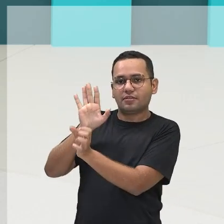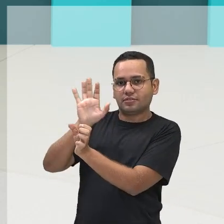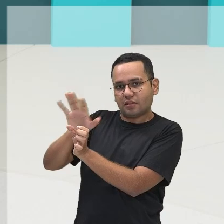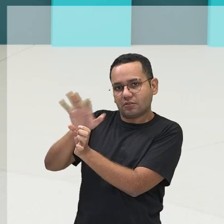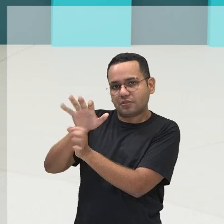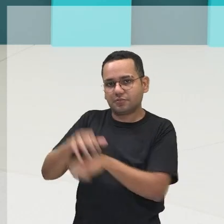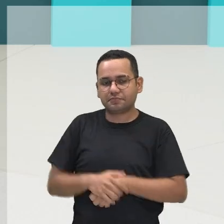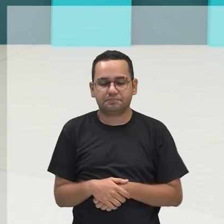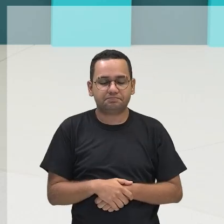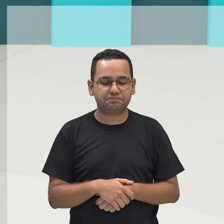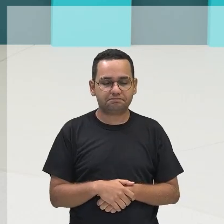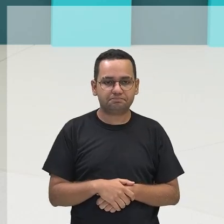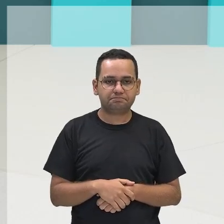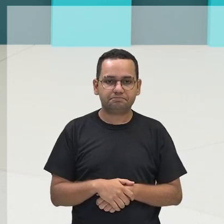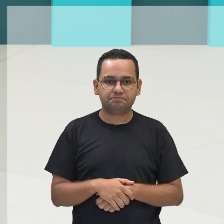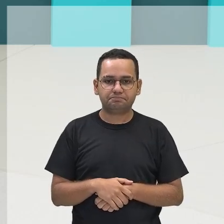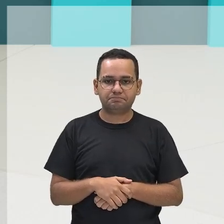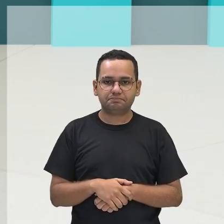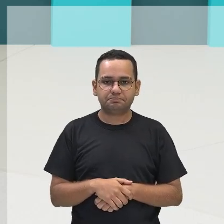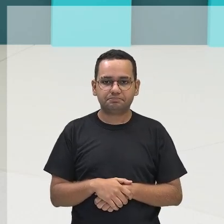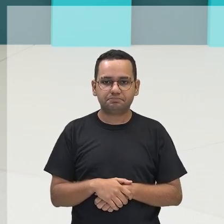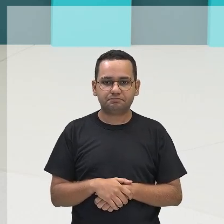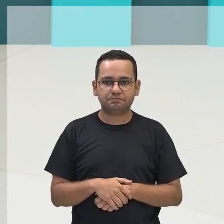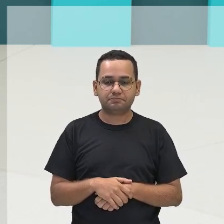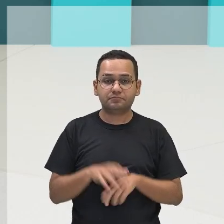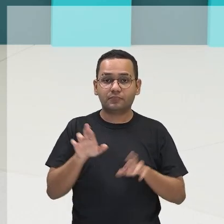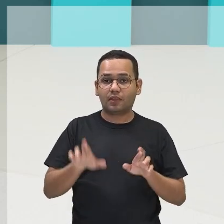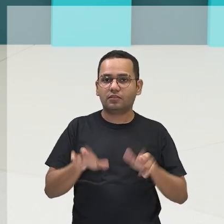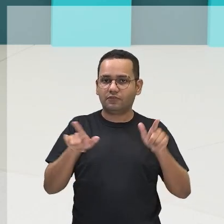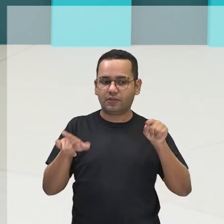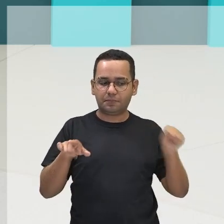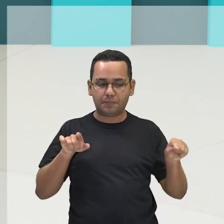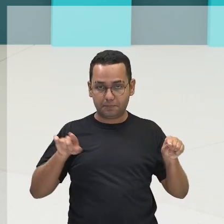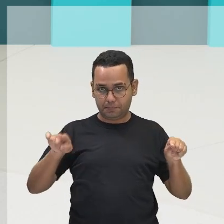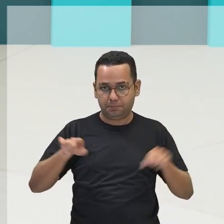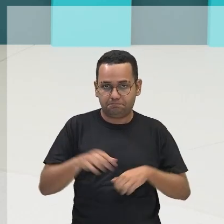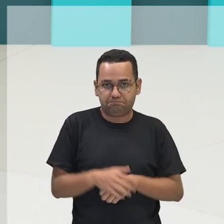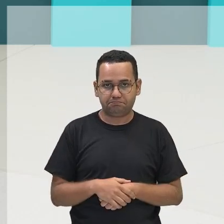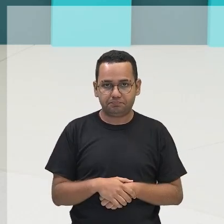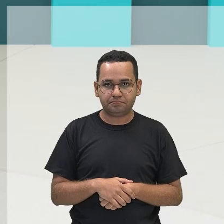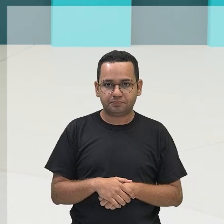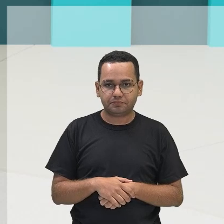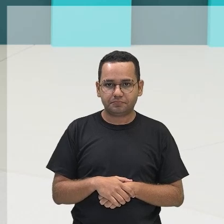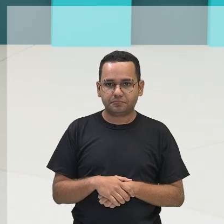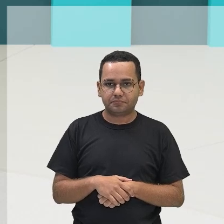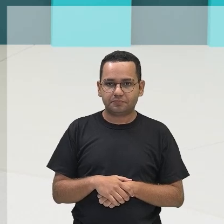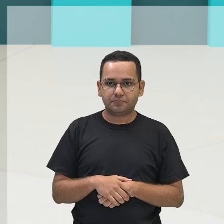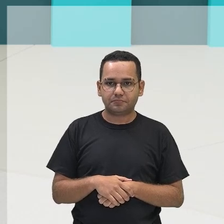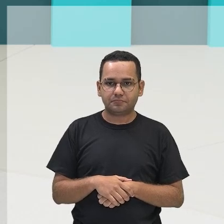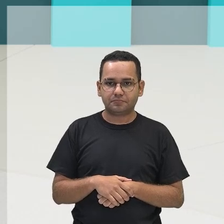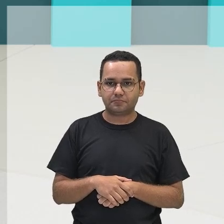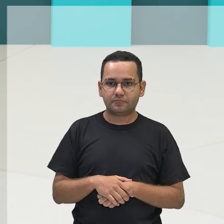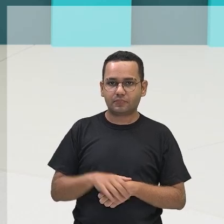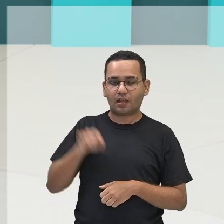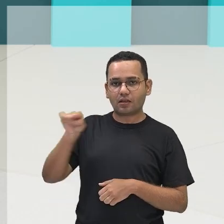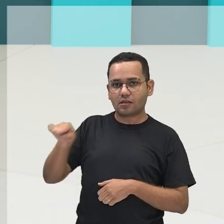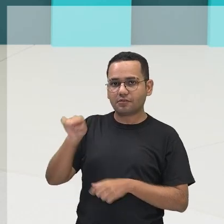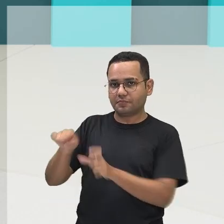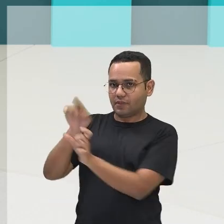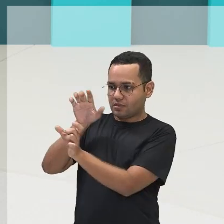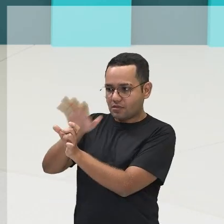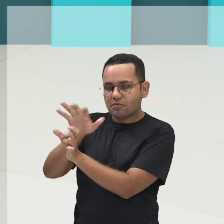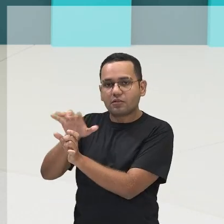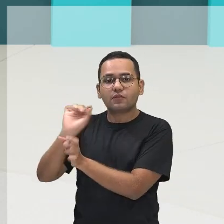sentido conotativo. Então, vamos só entender a diferença. Sentido denotativo, sentido